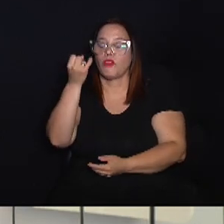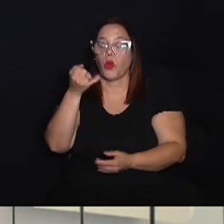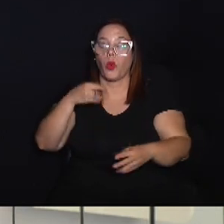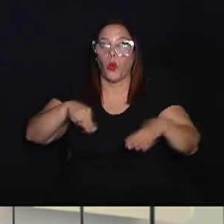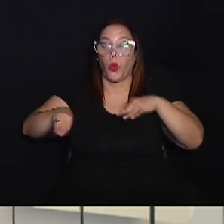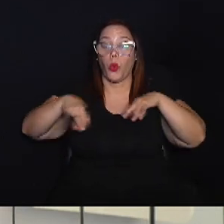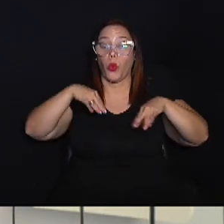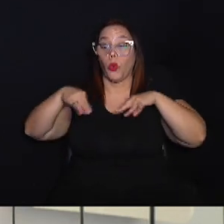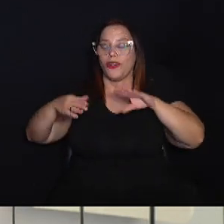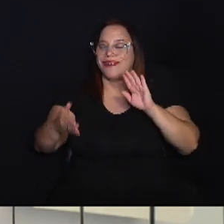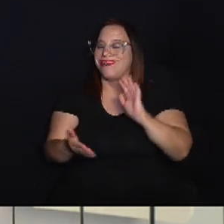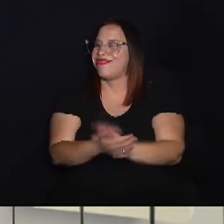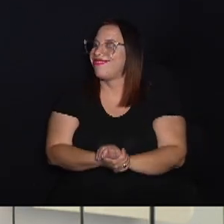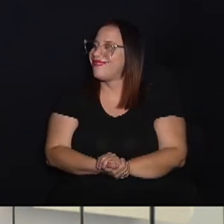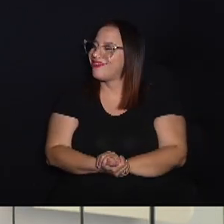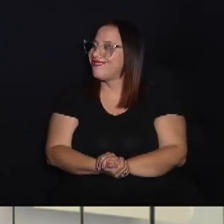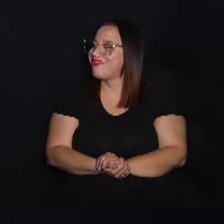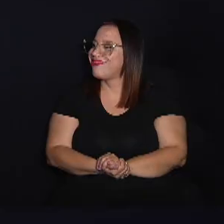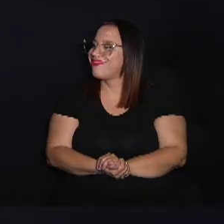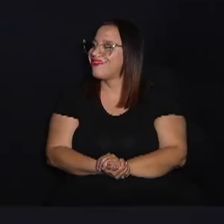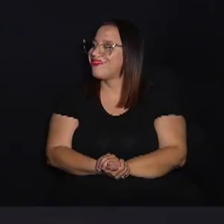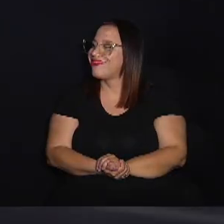recitais.